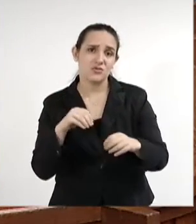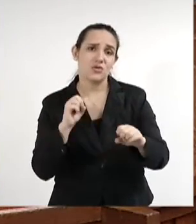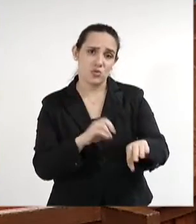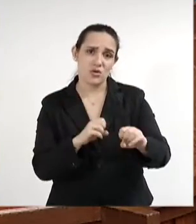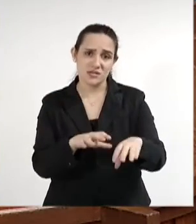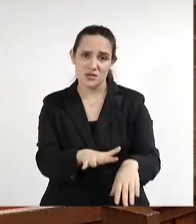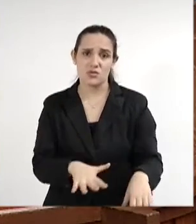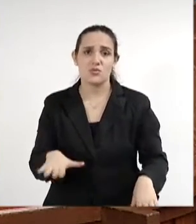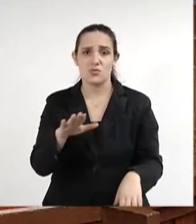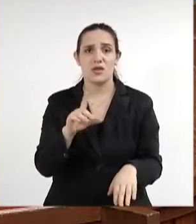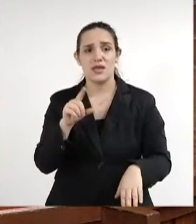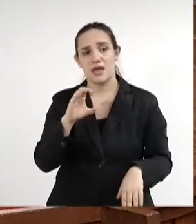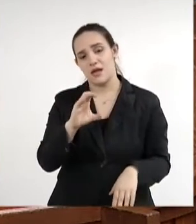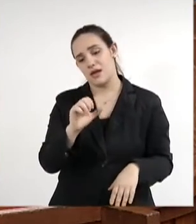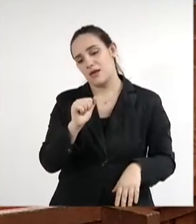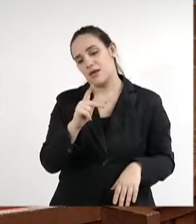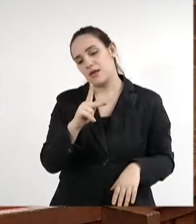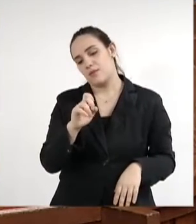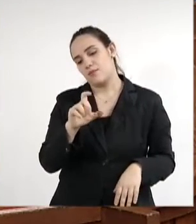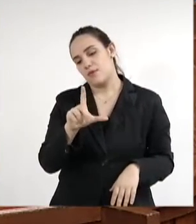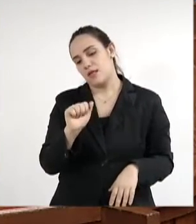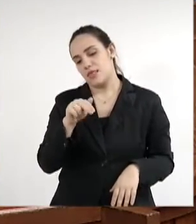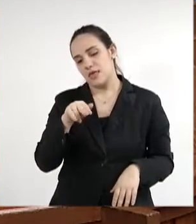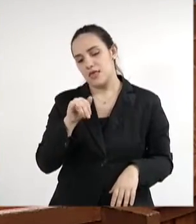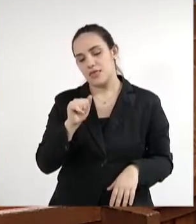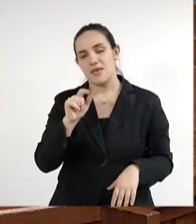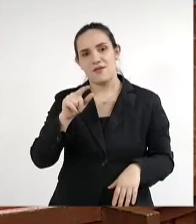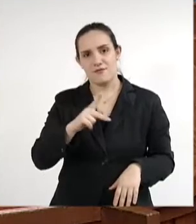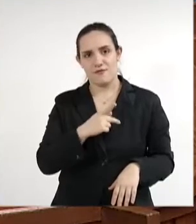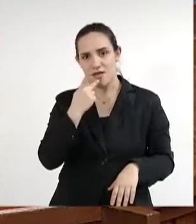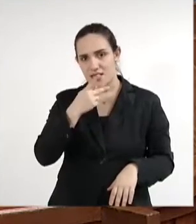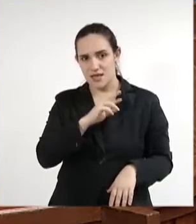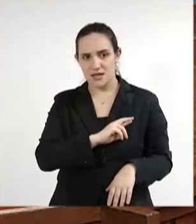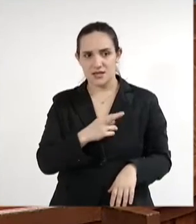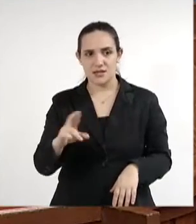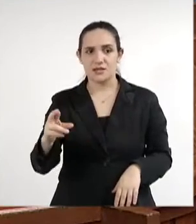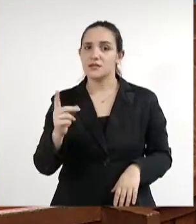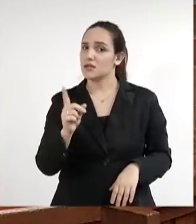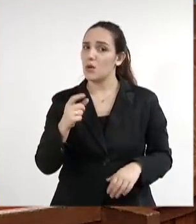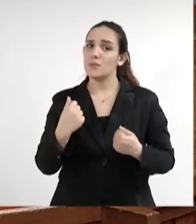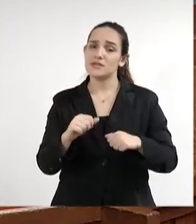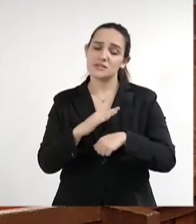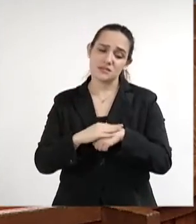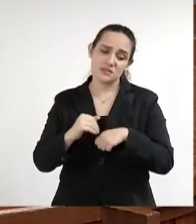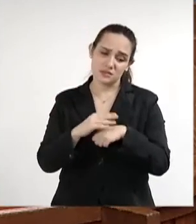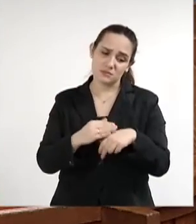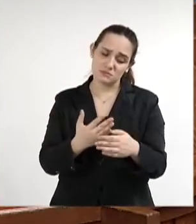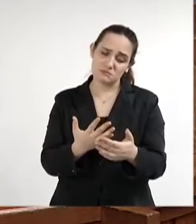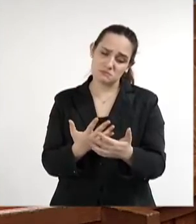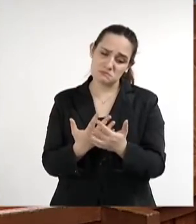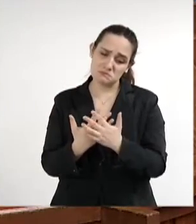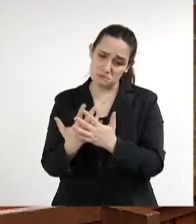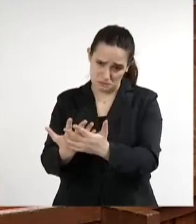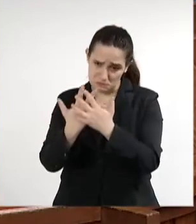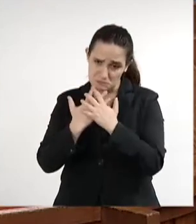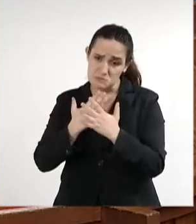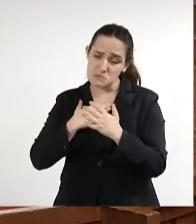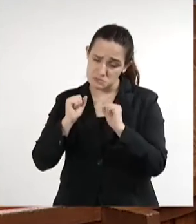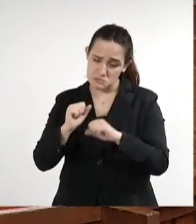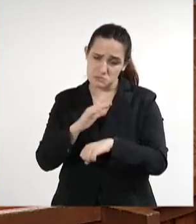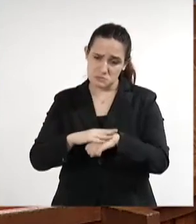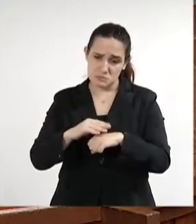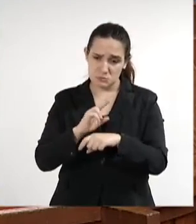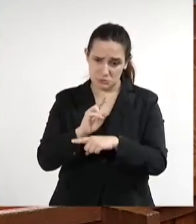Não para falar de religião, de denominação religiosa, mas dar um ombro, um conforto às pessoas que precisam. Agora,